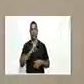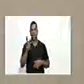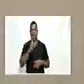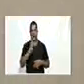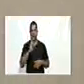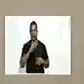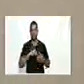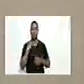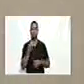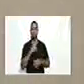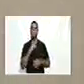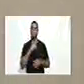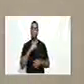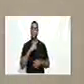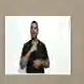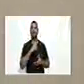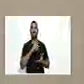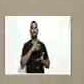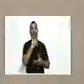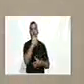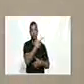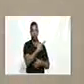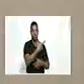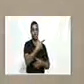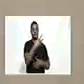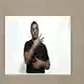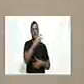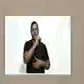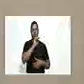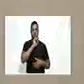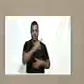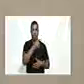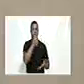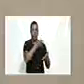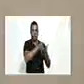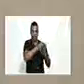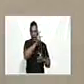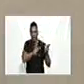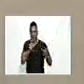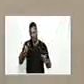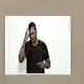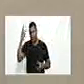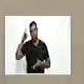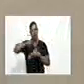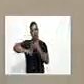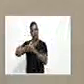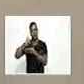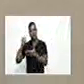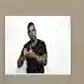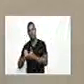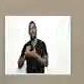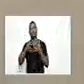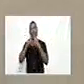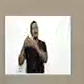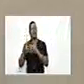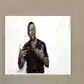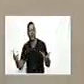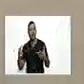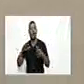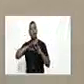nós temos mão de obra 240.000 é terceirizados é caminhão é